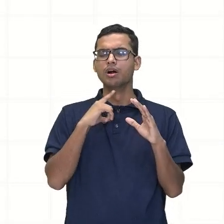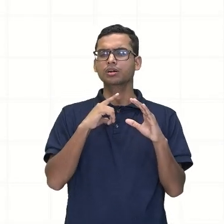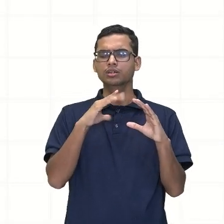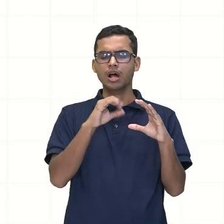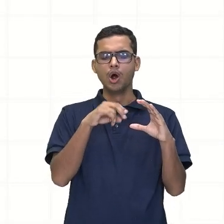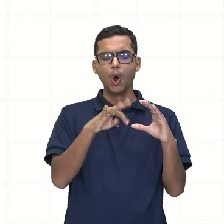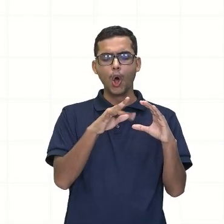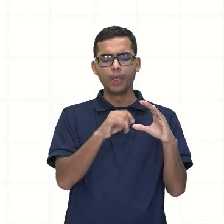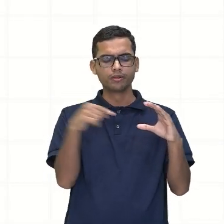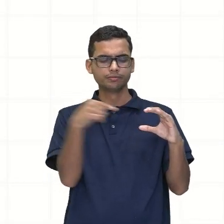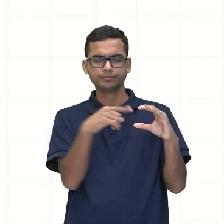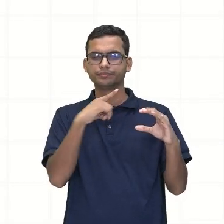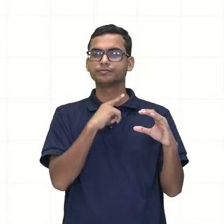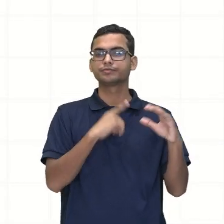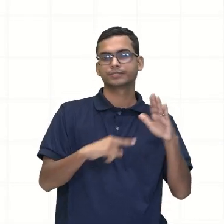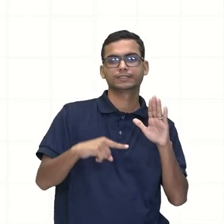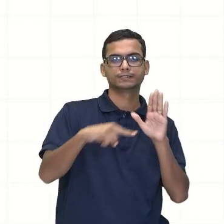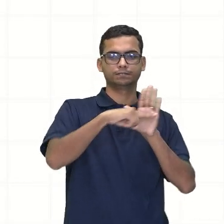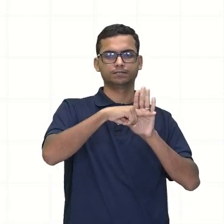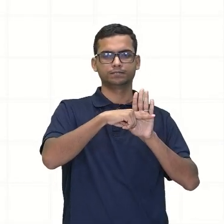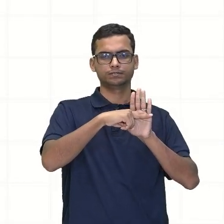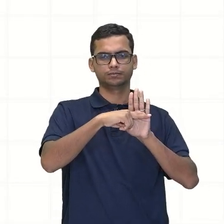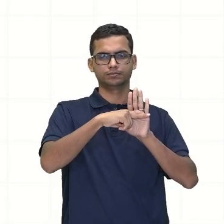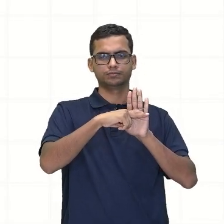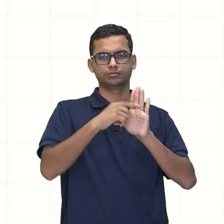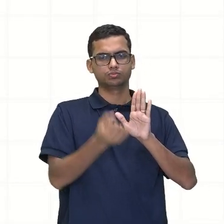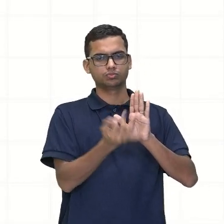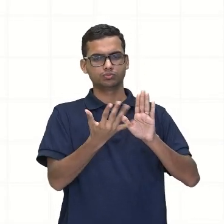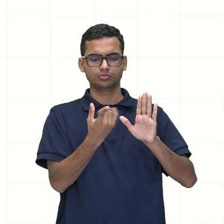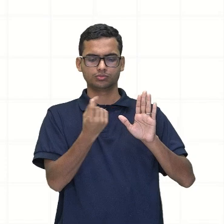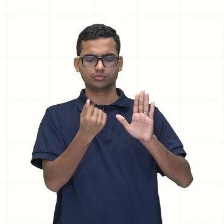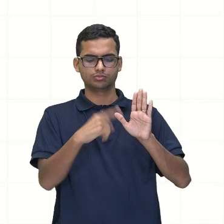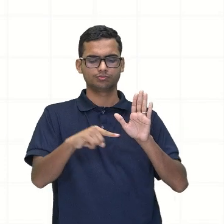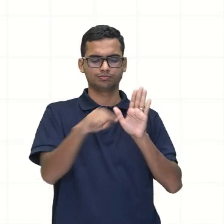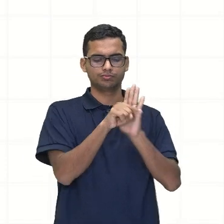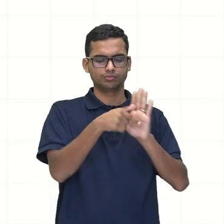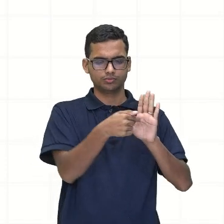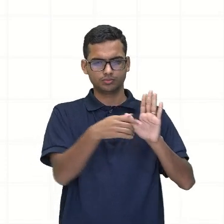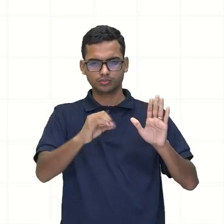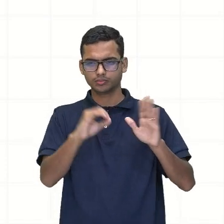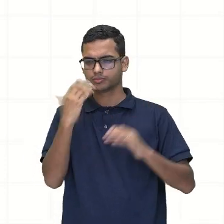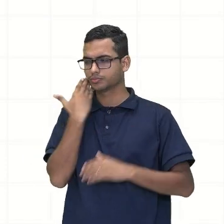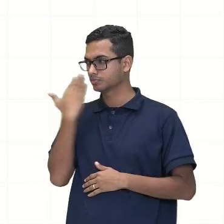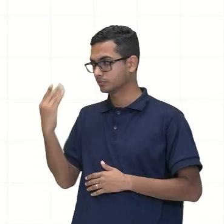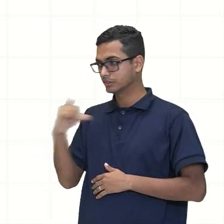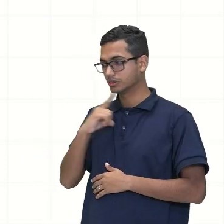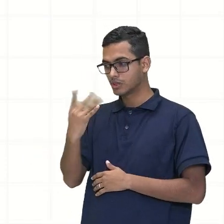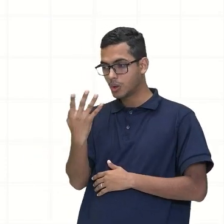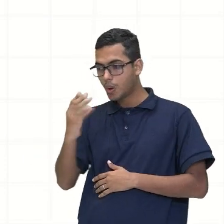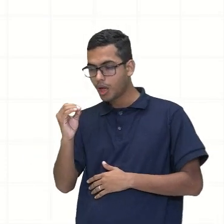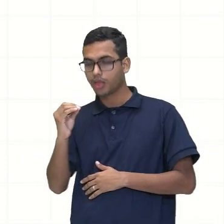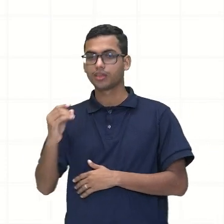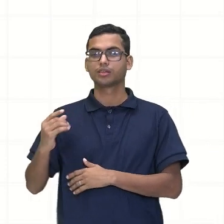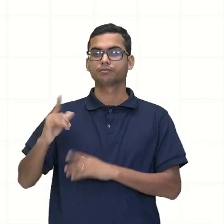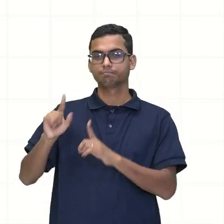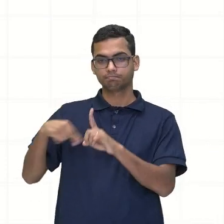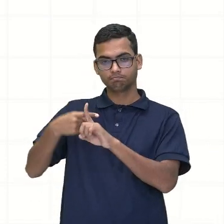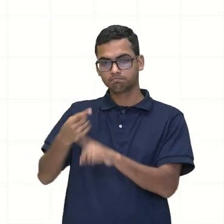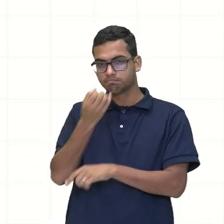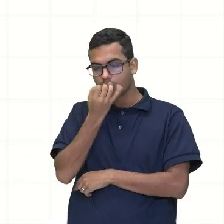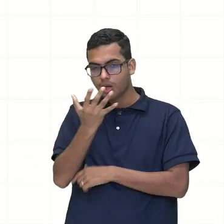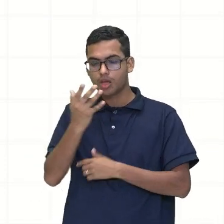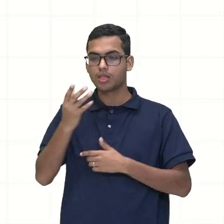ficar negativo, tá? Ele tinha R$40 na conta. Ele